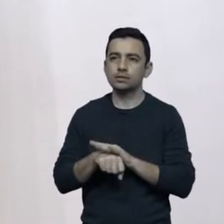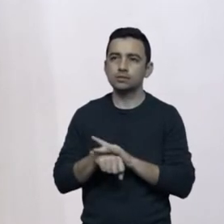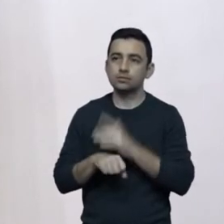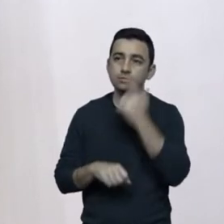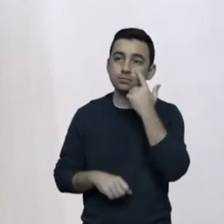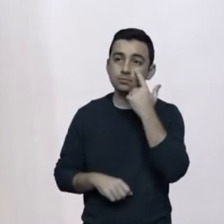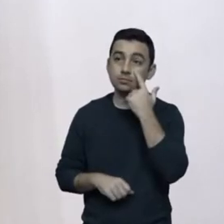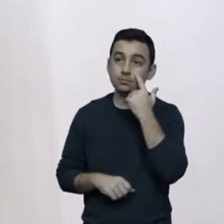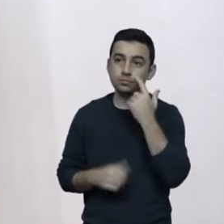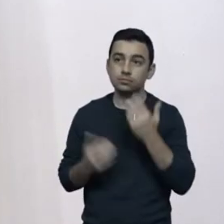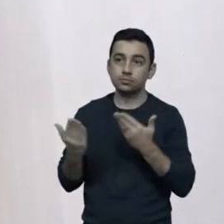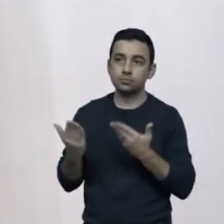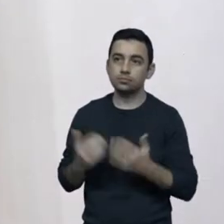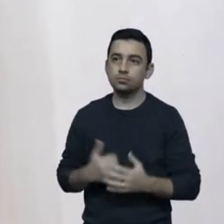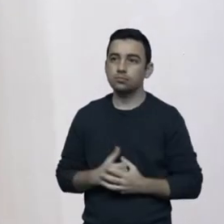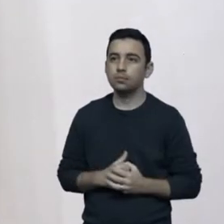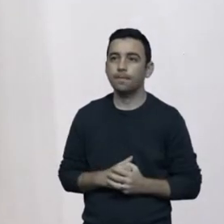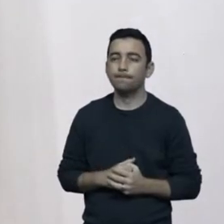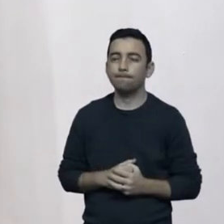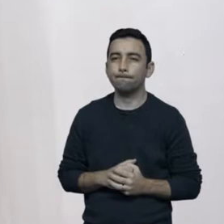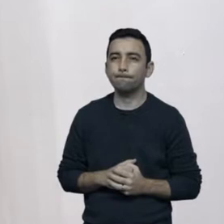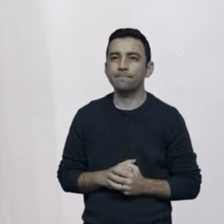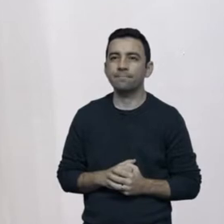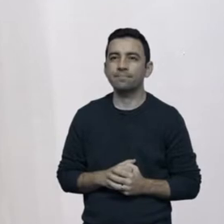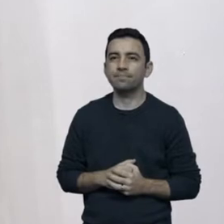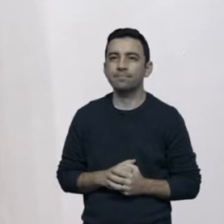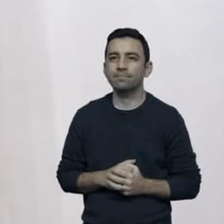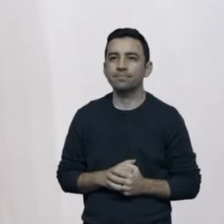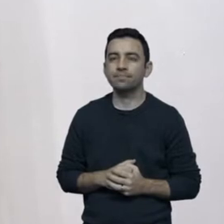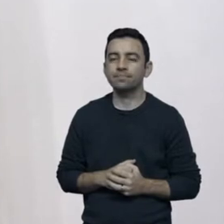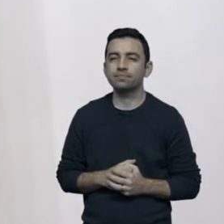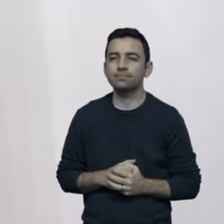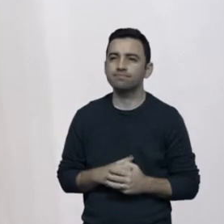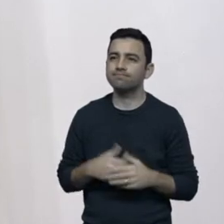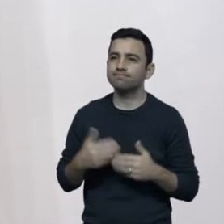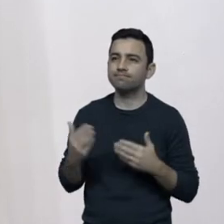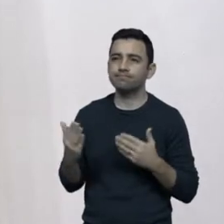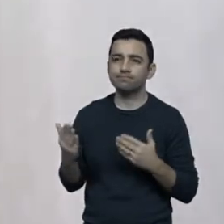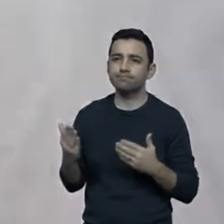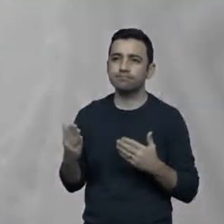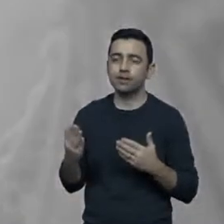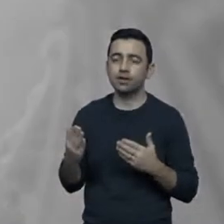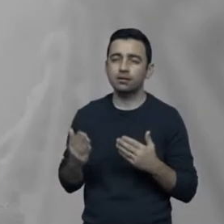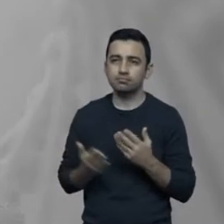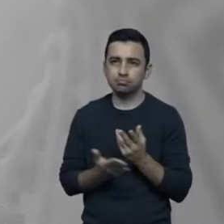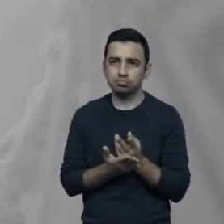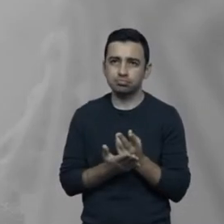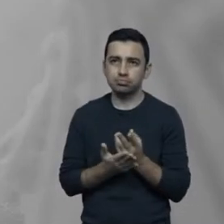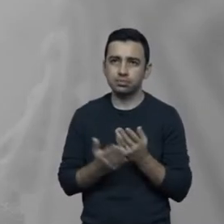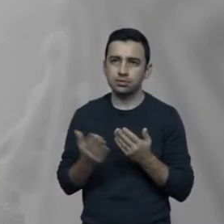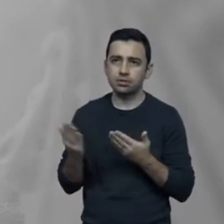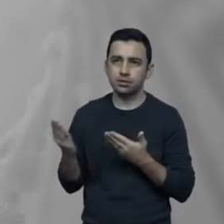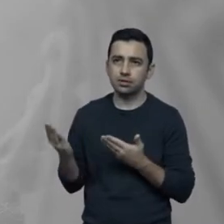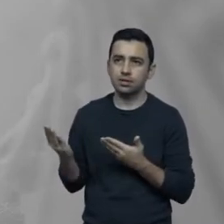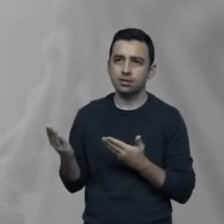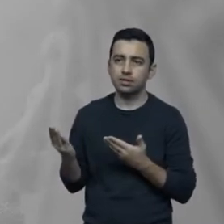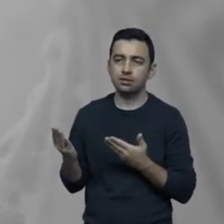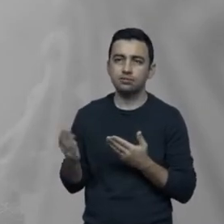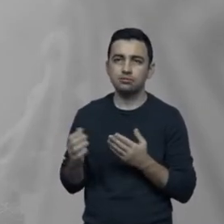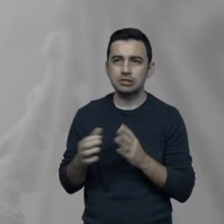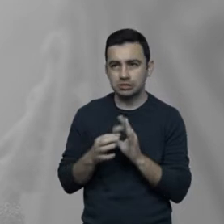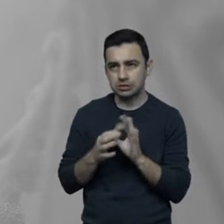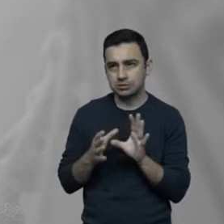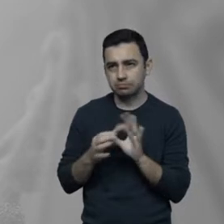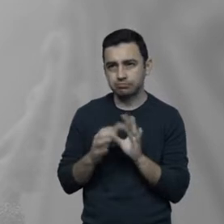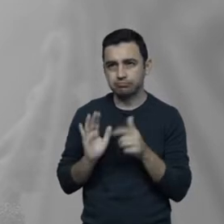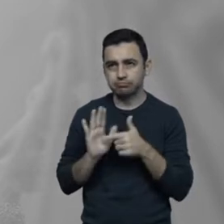pouquinho. Eu não quero ultrapassar meu tempo. Esse é um caso de um paciente que permitiu que nós projetássemos.